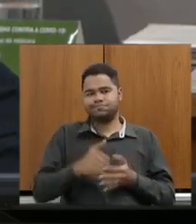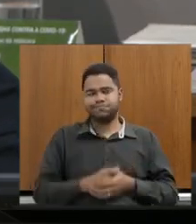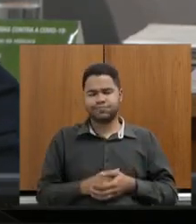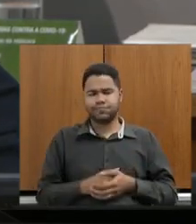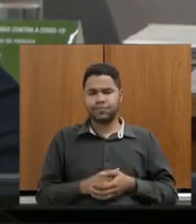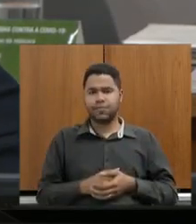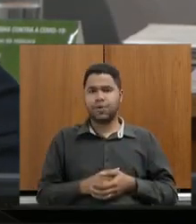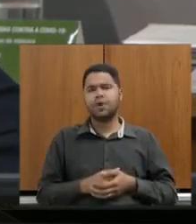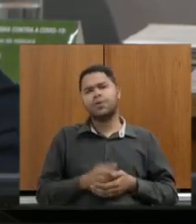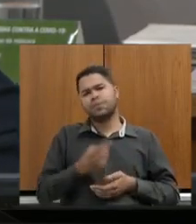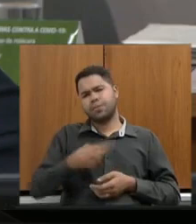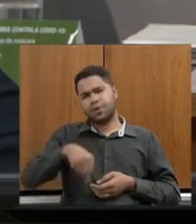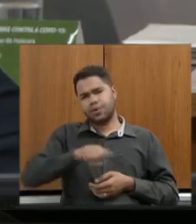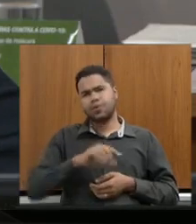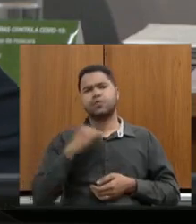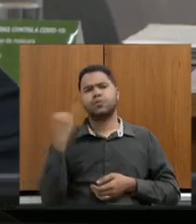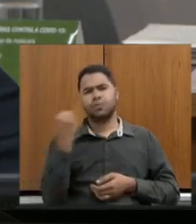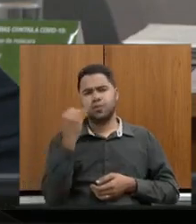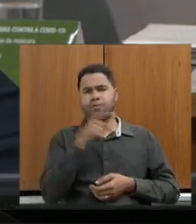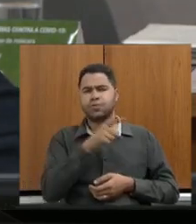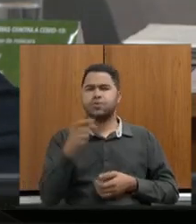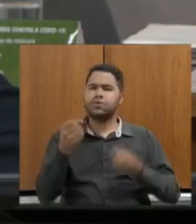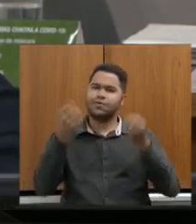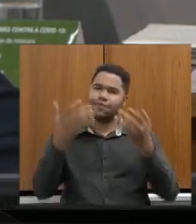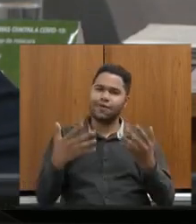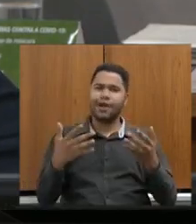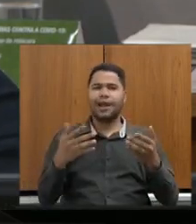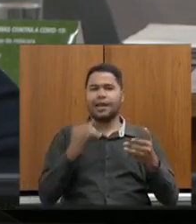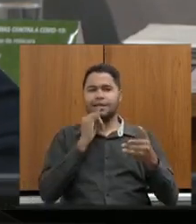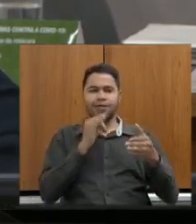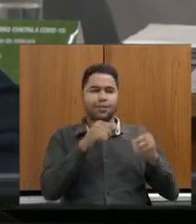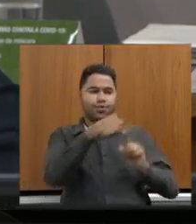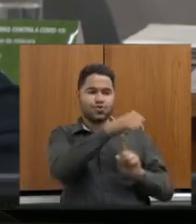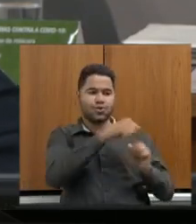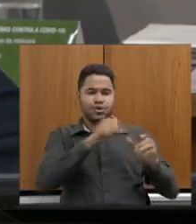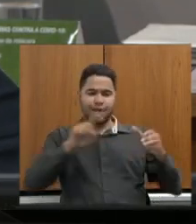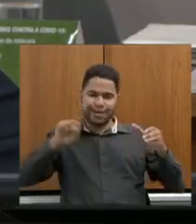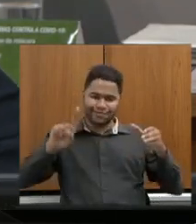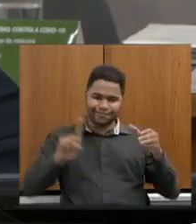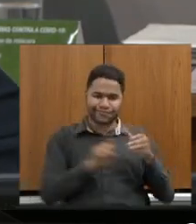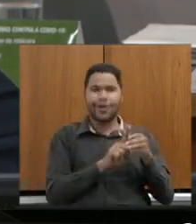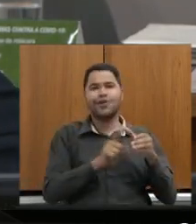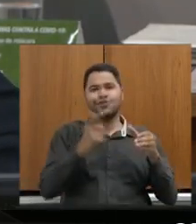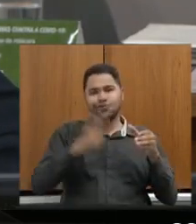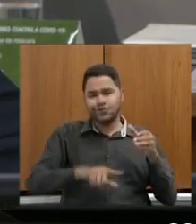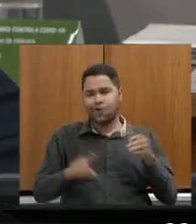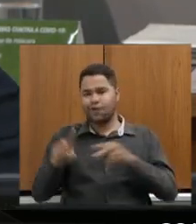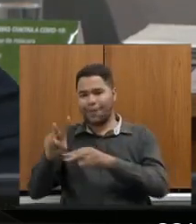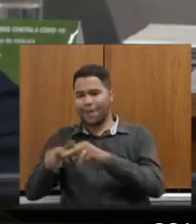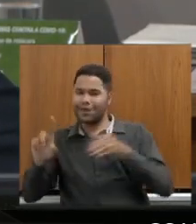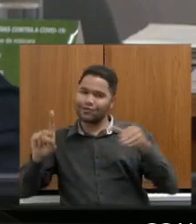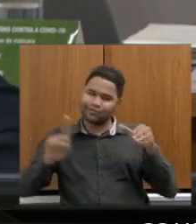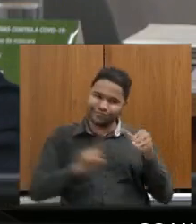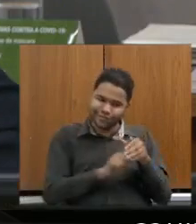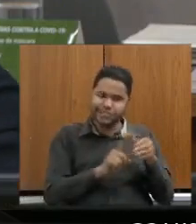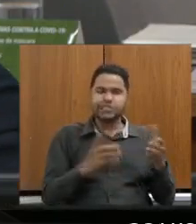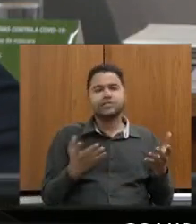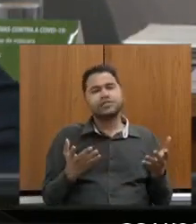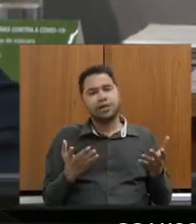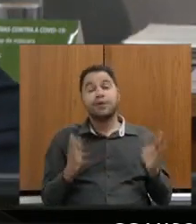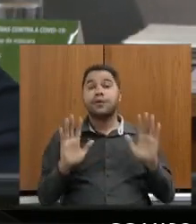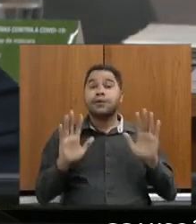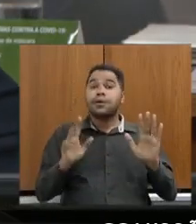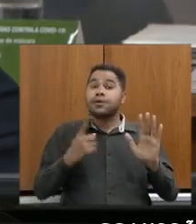para nós obviamente que é muito importante você falar de ressocialização de ter problemas pode né o egresso pode cumprimento de pena